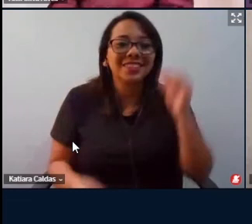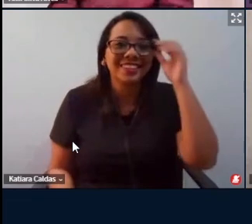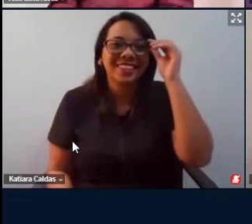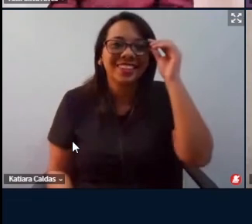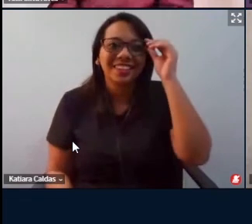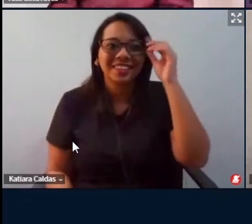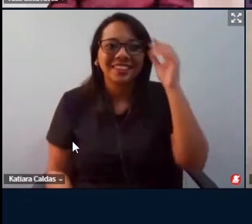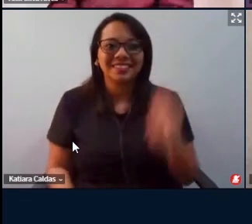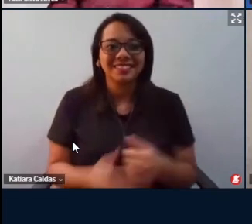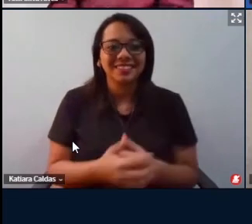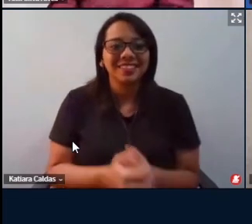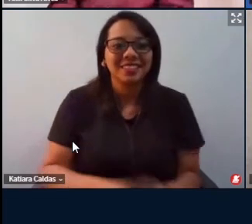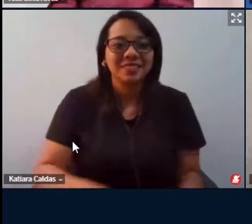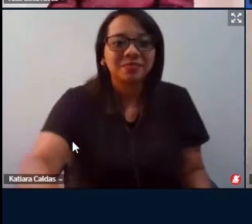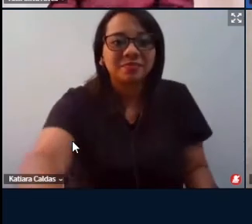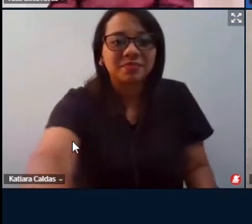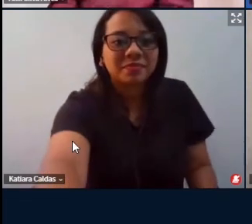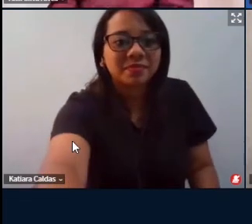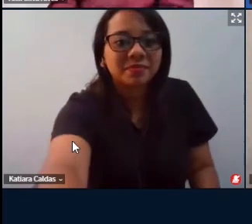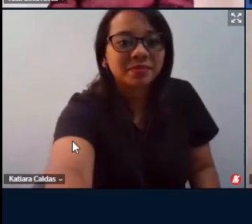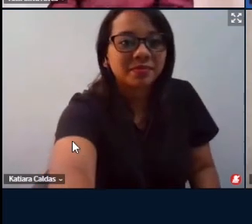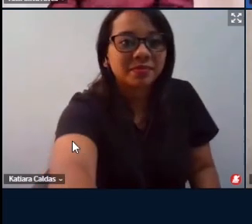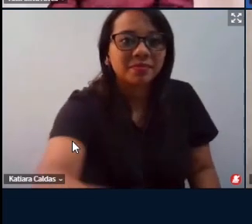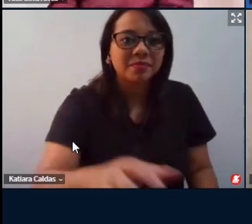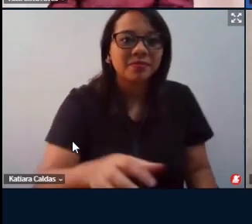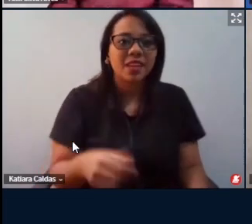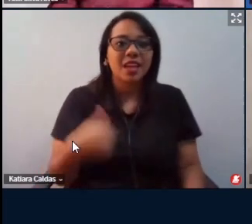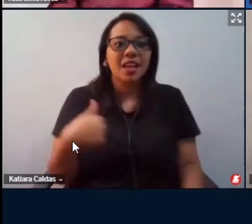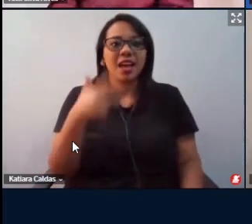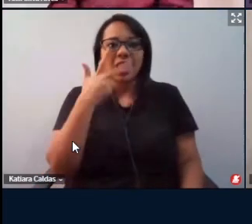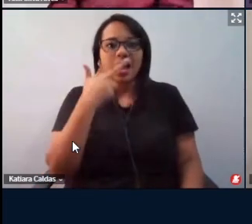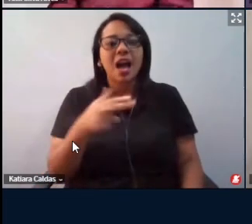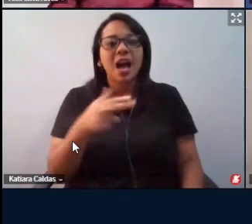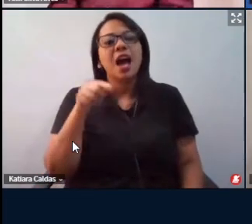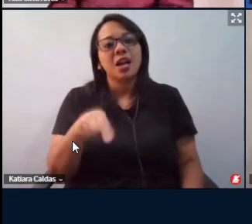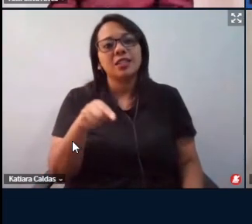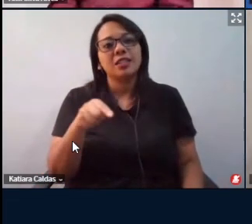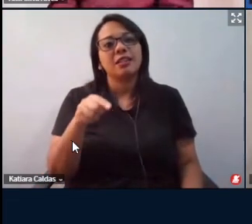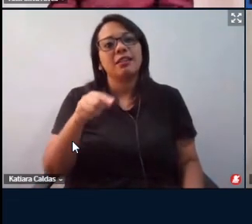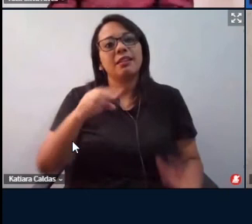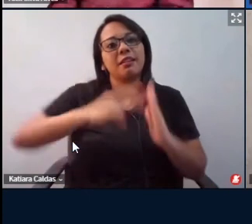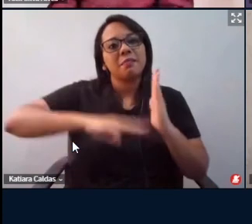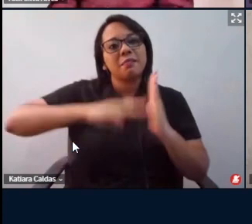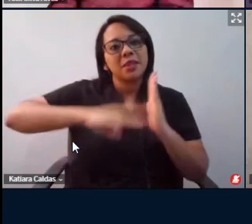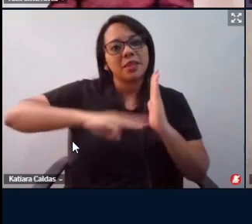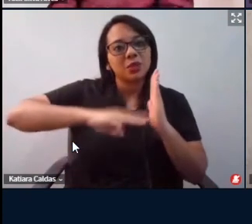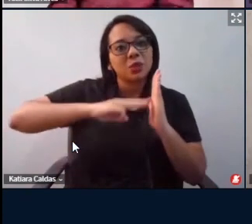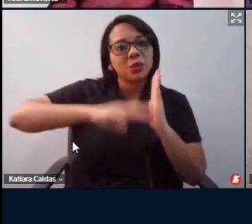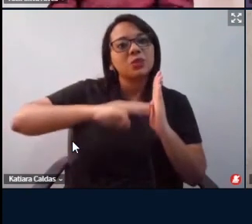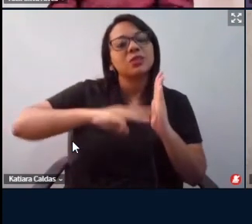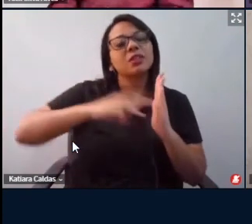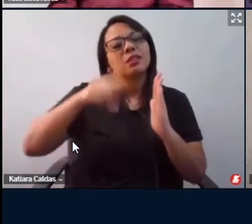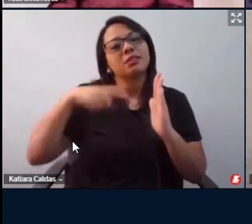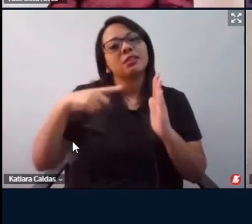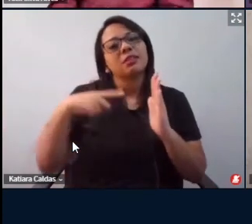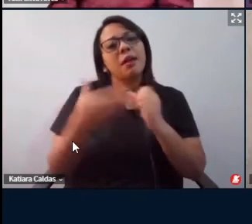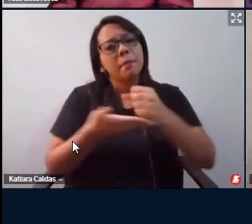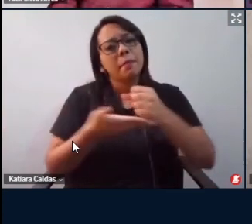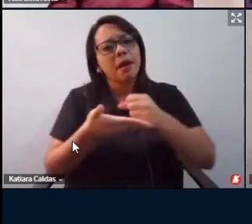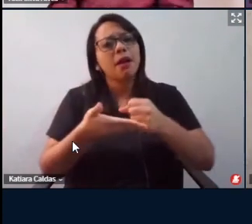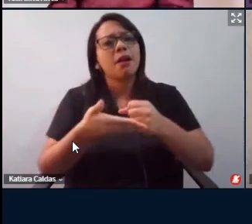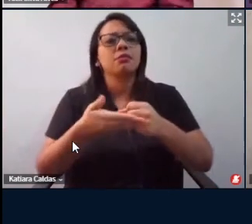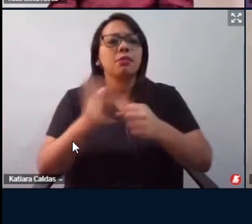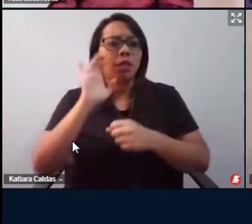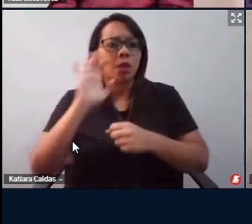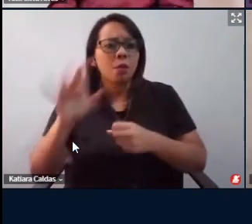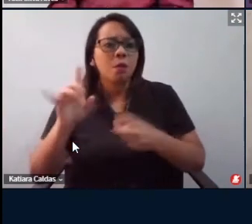Eu acho que antecipa, Cristiane, a metodologia. É um trabalho, tem uma fundamentação teórica, tem